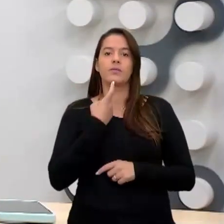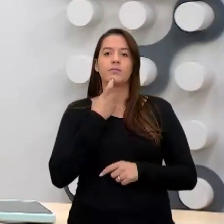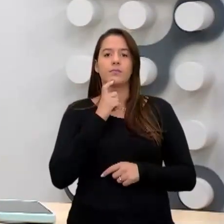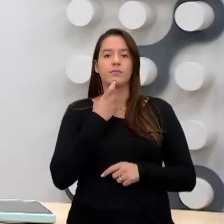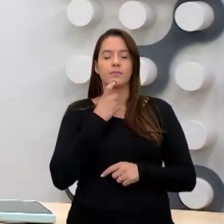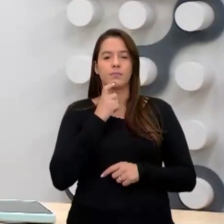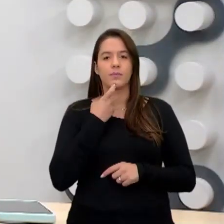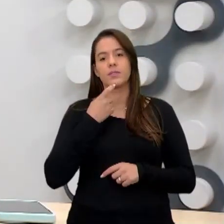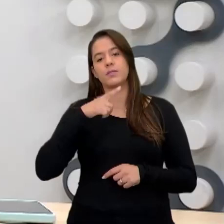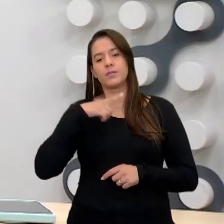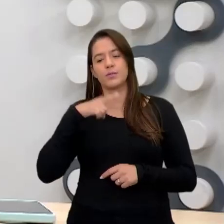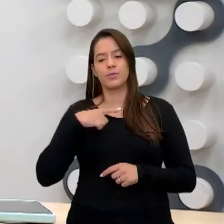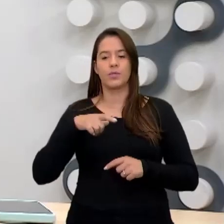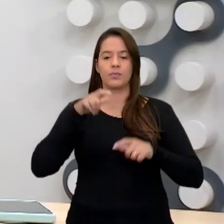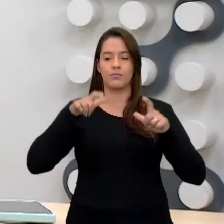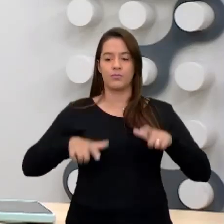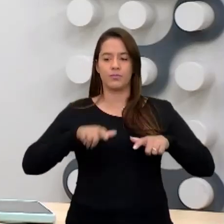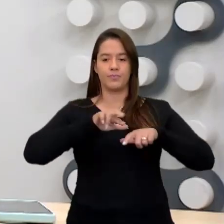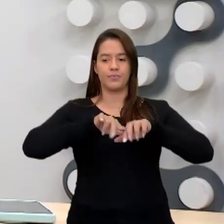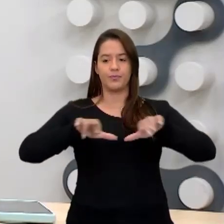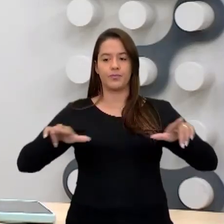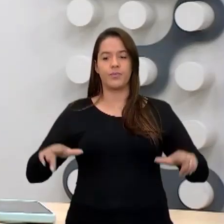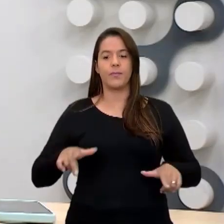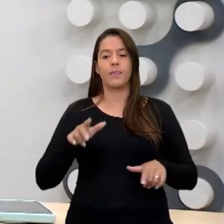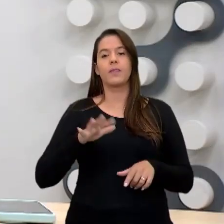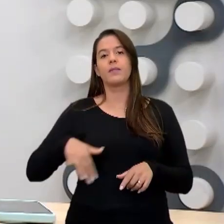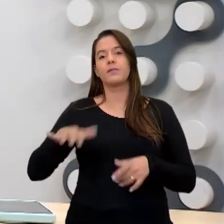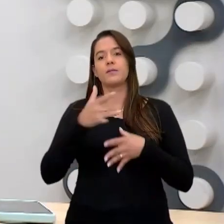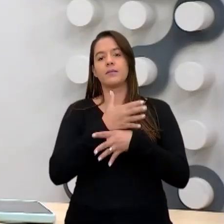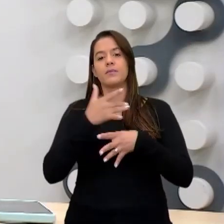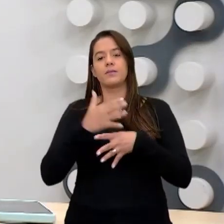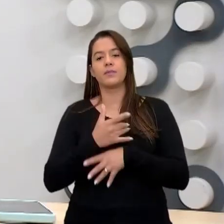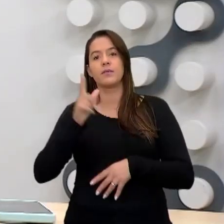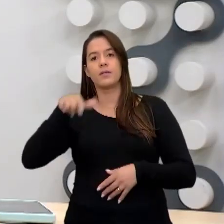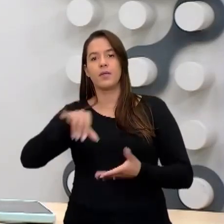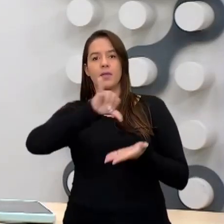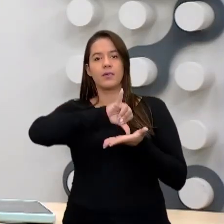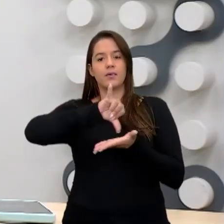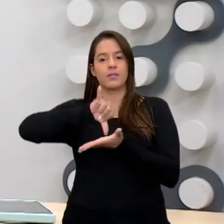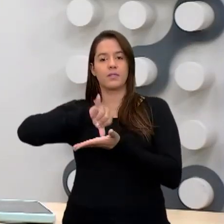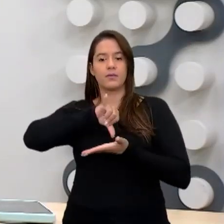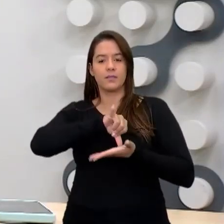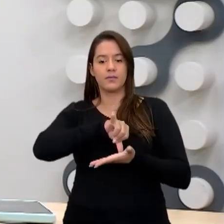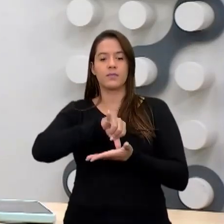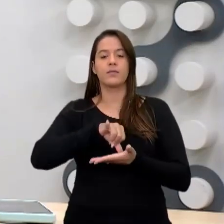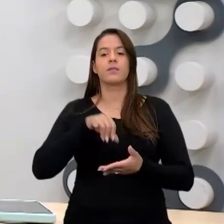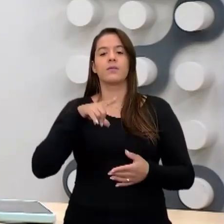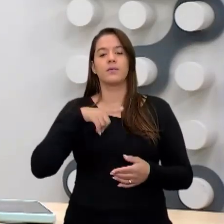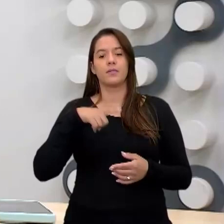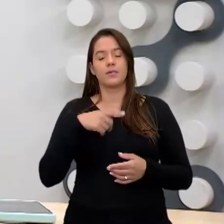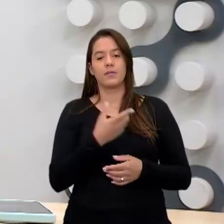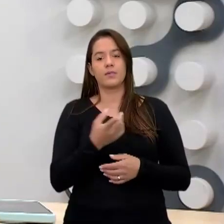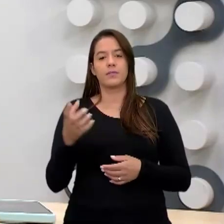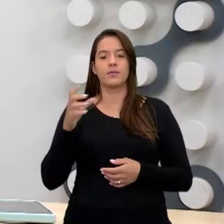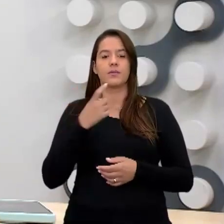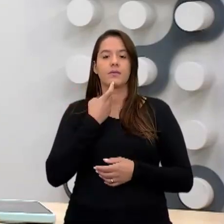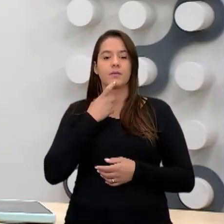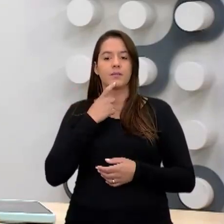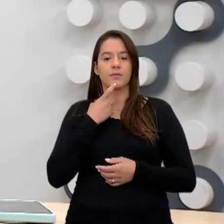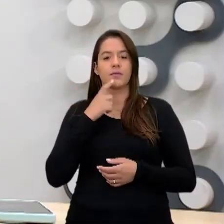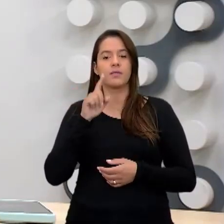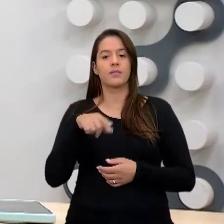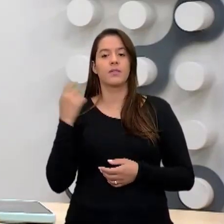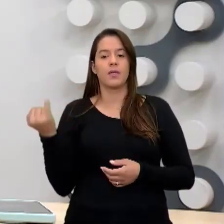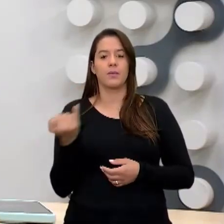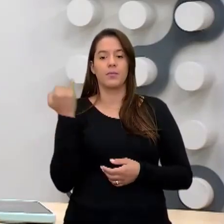né, de todas essas cidades aí que são capitais, né, aí a gente coloca aí a cidade de Campinas e veja a importância